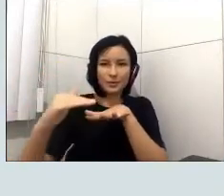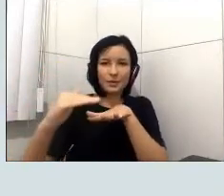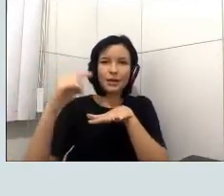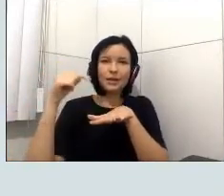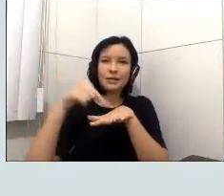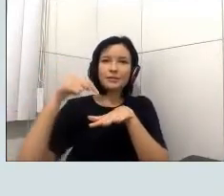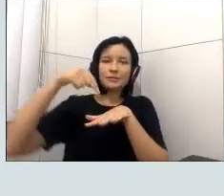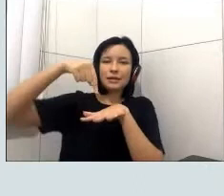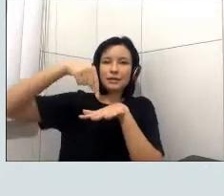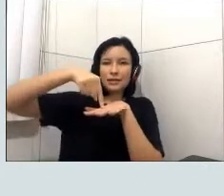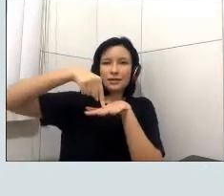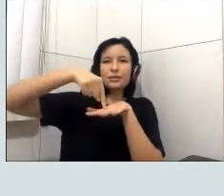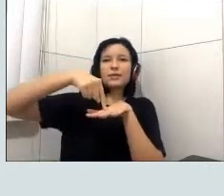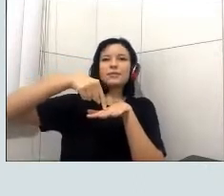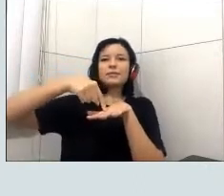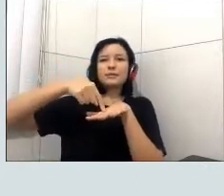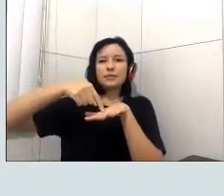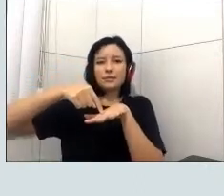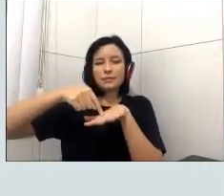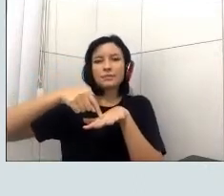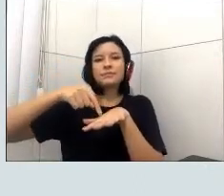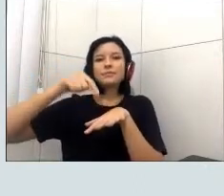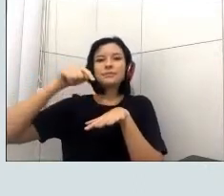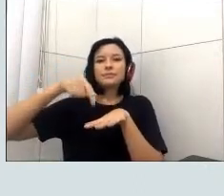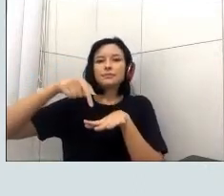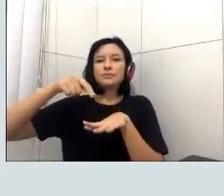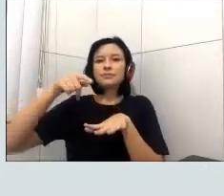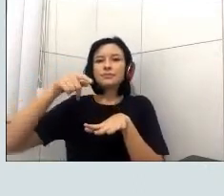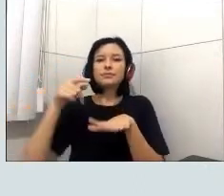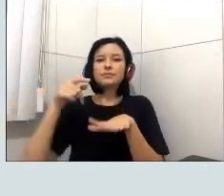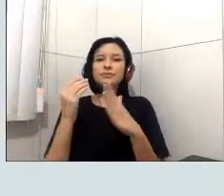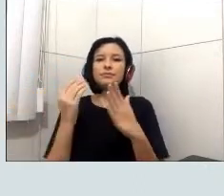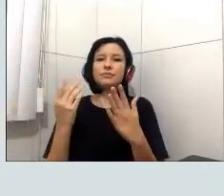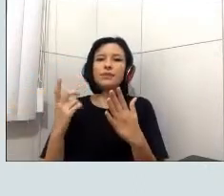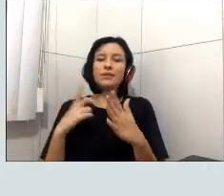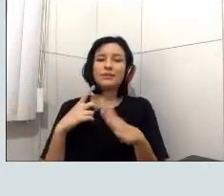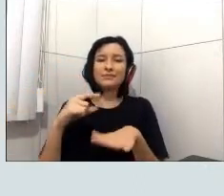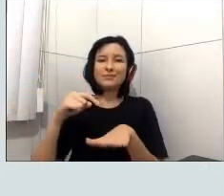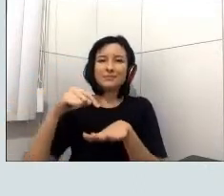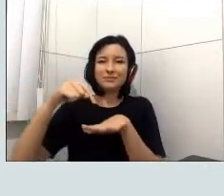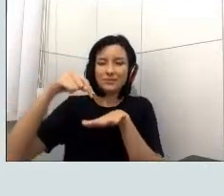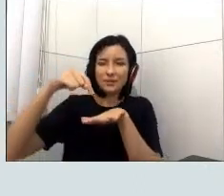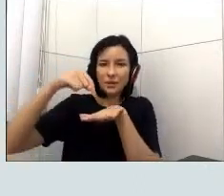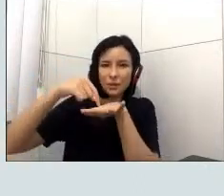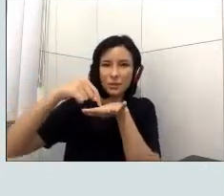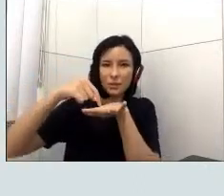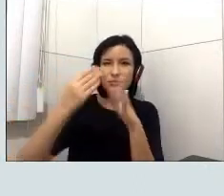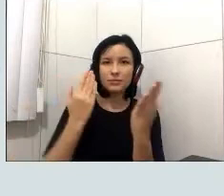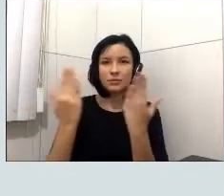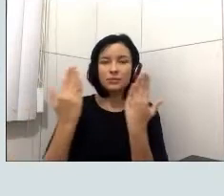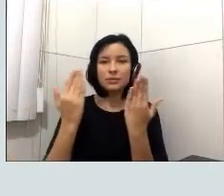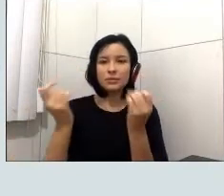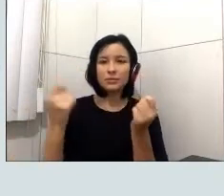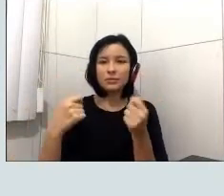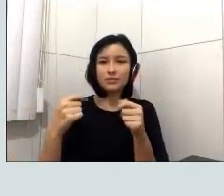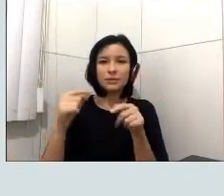é paralela a pelo menos uma reta desse plano. É justamente